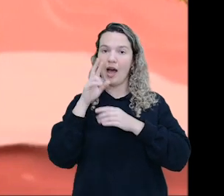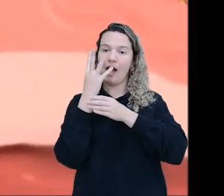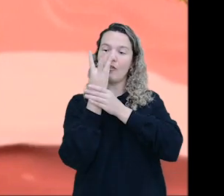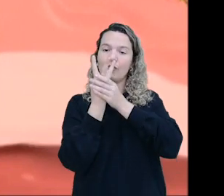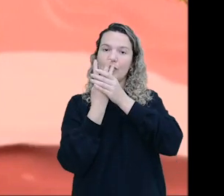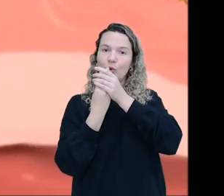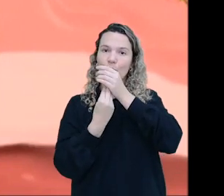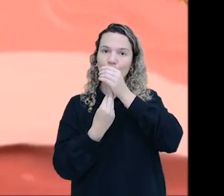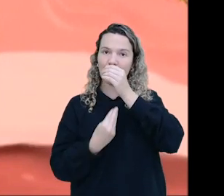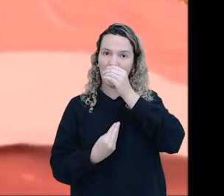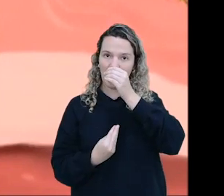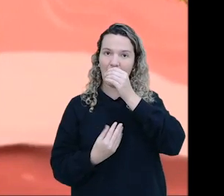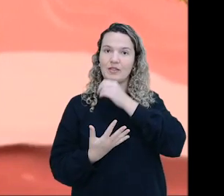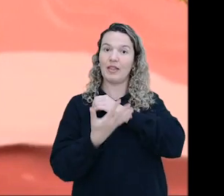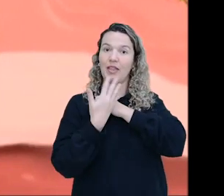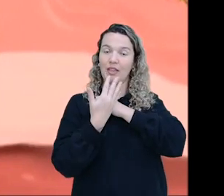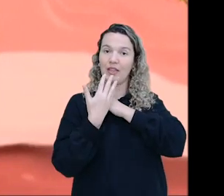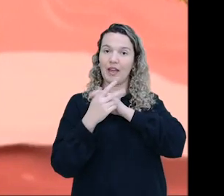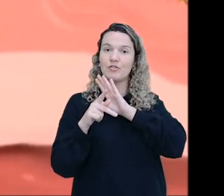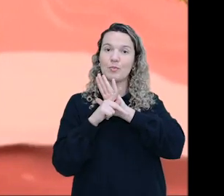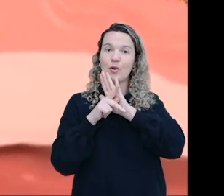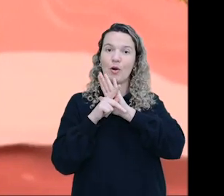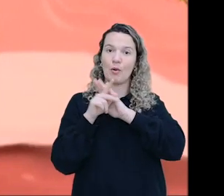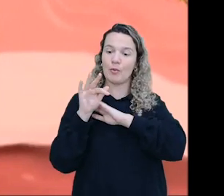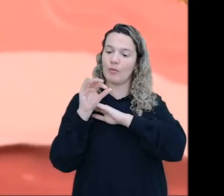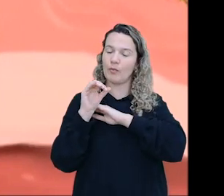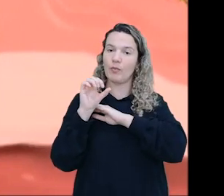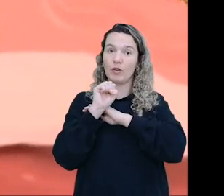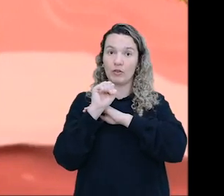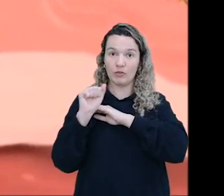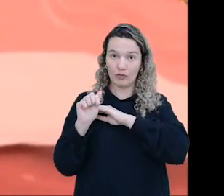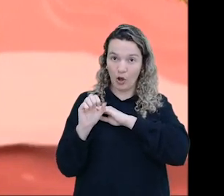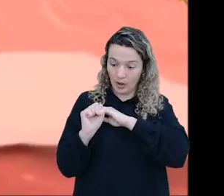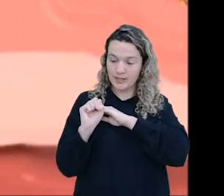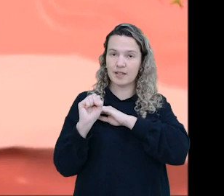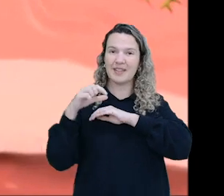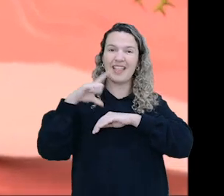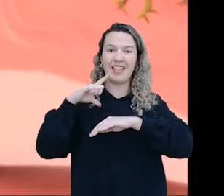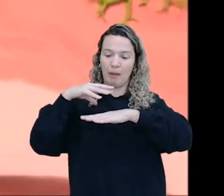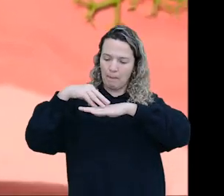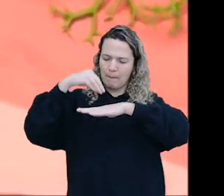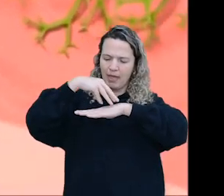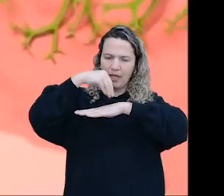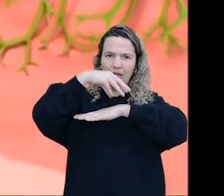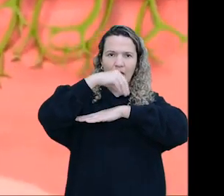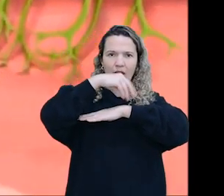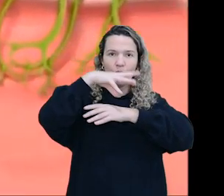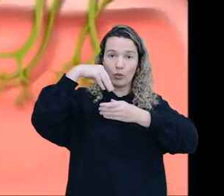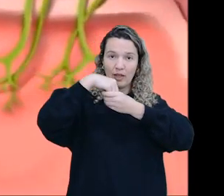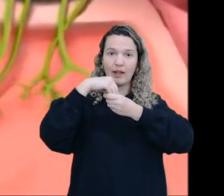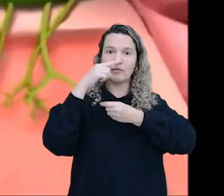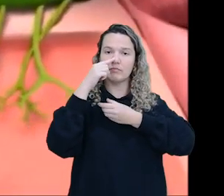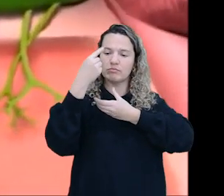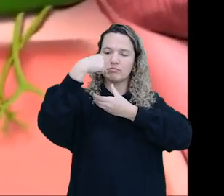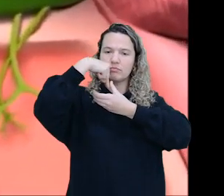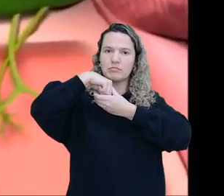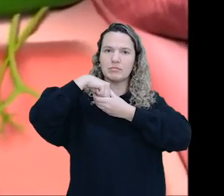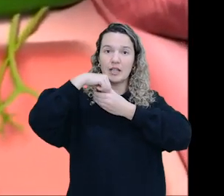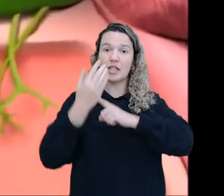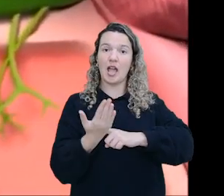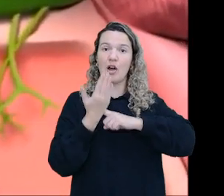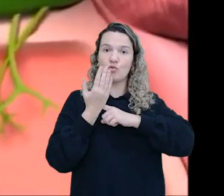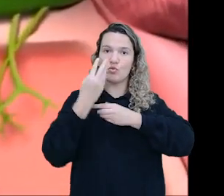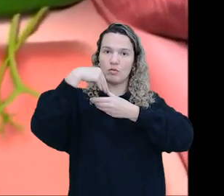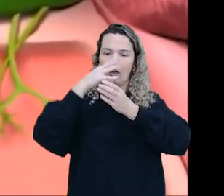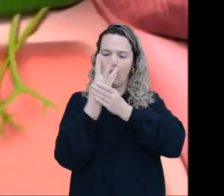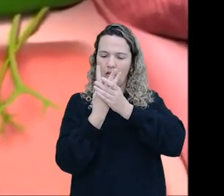pela narina e esse ar então é filtrado e aquecido pelas fossas nasais, onde há pelos que auxiliam